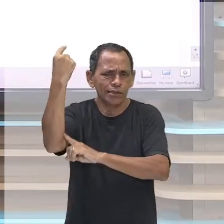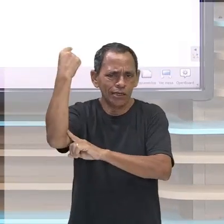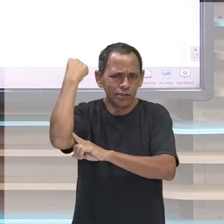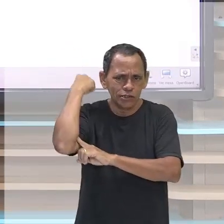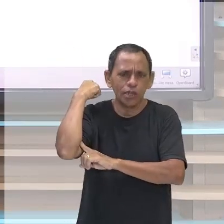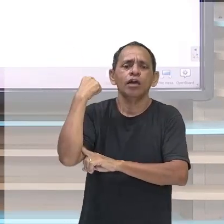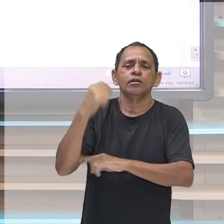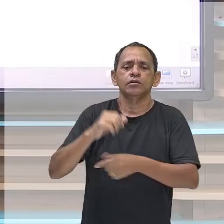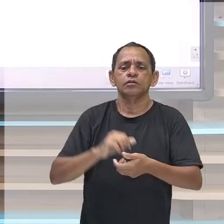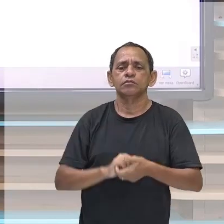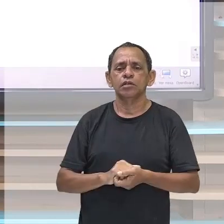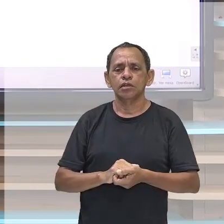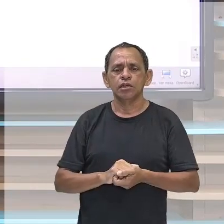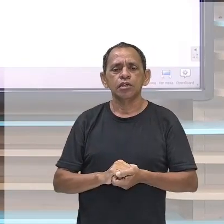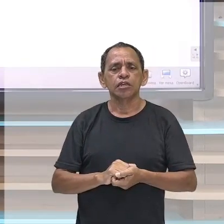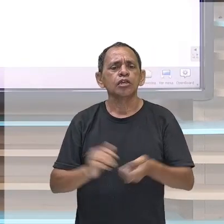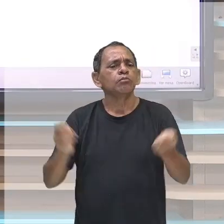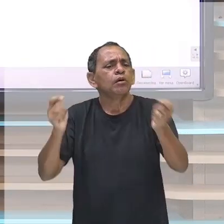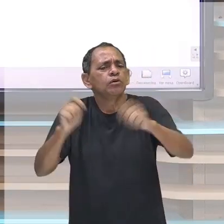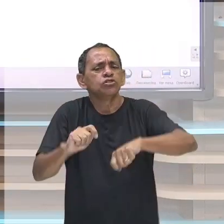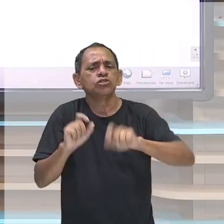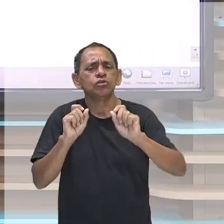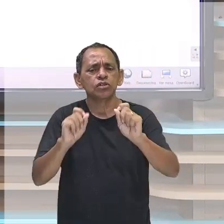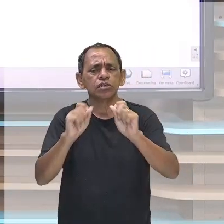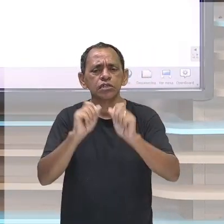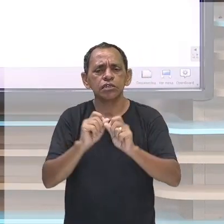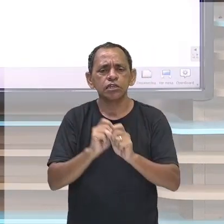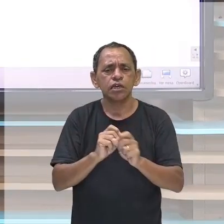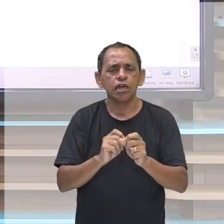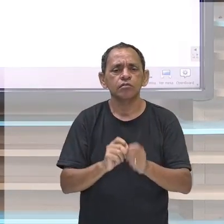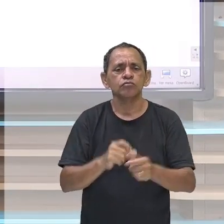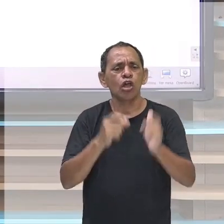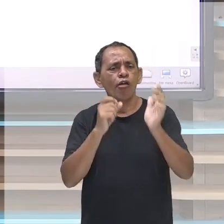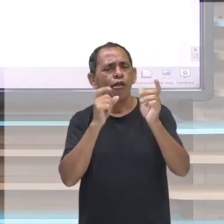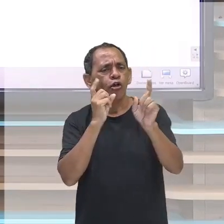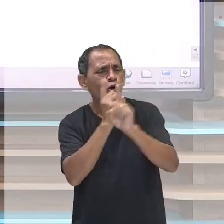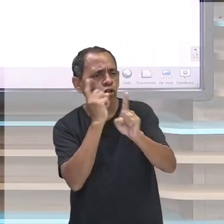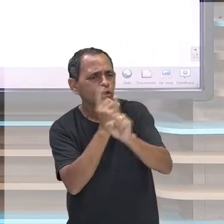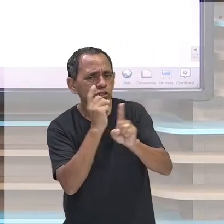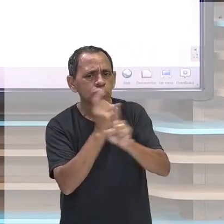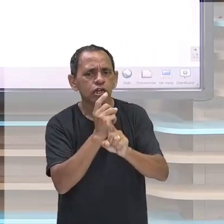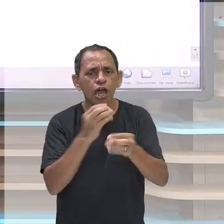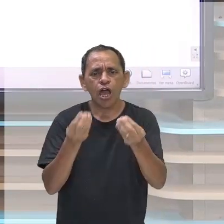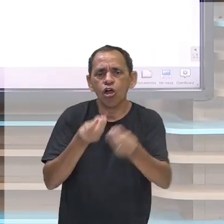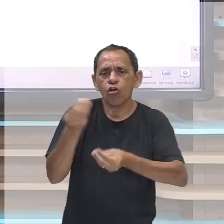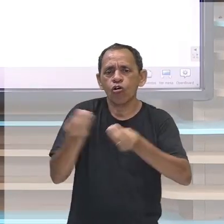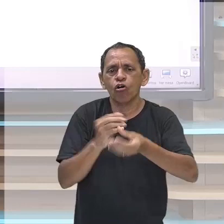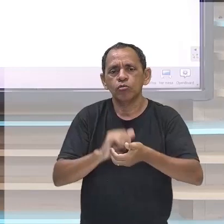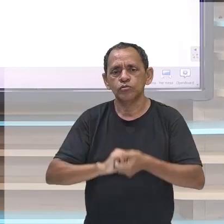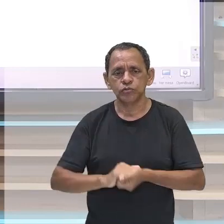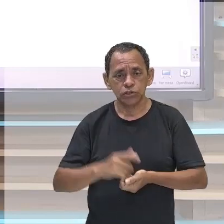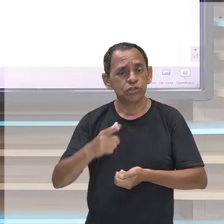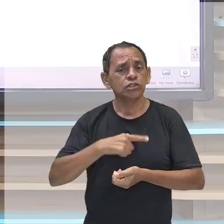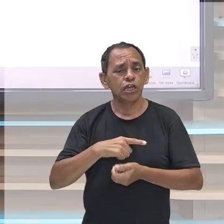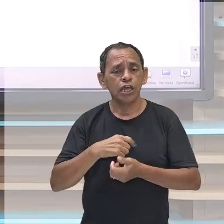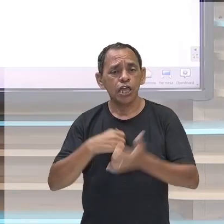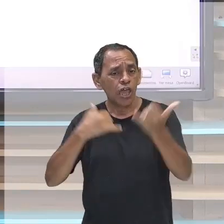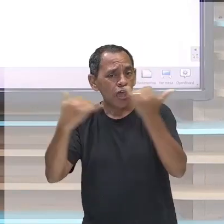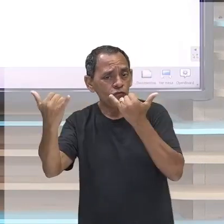Então, uma bússola faz o papel de geoprocessamento. Então, nem todo processamento de informações espaciais